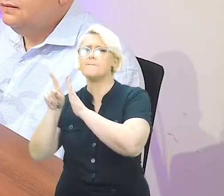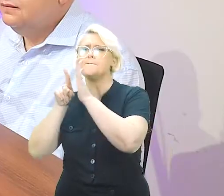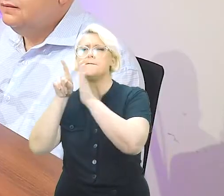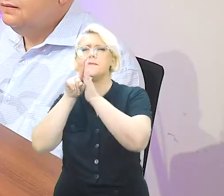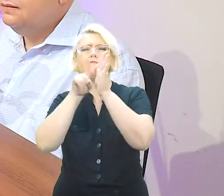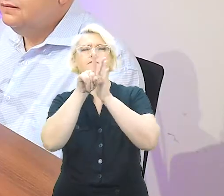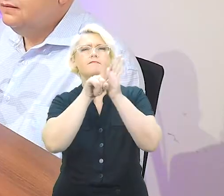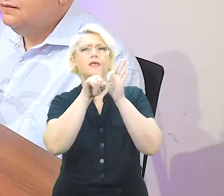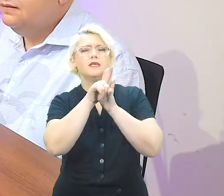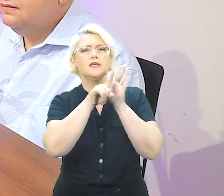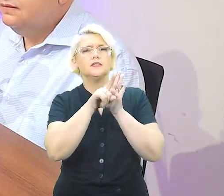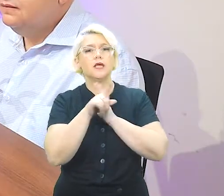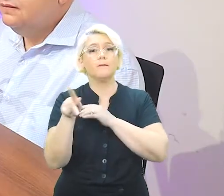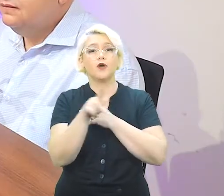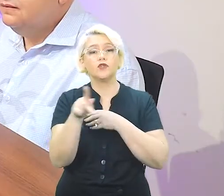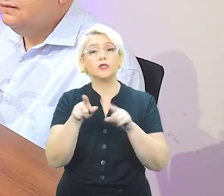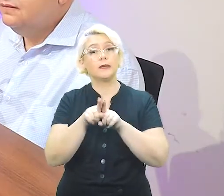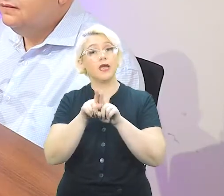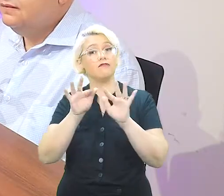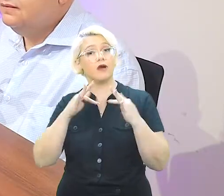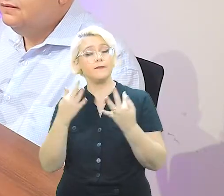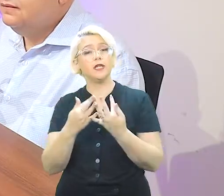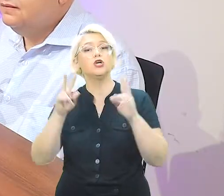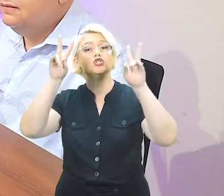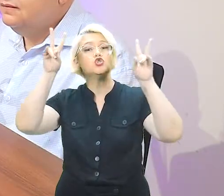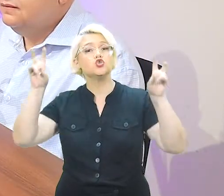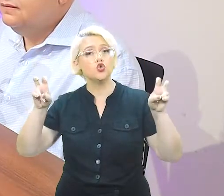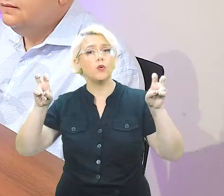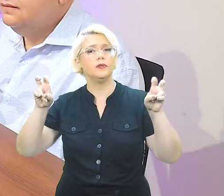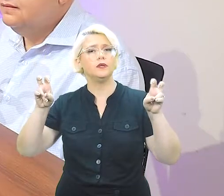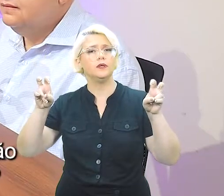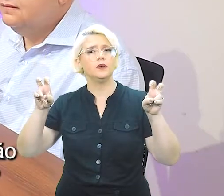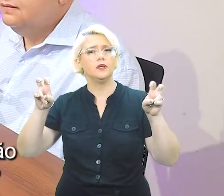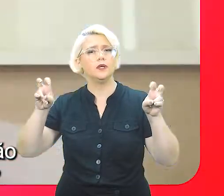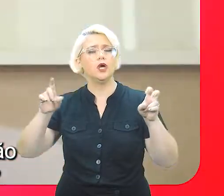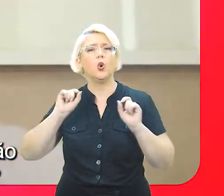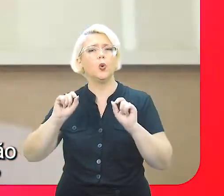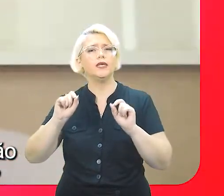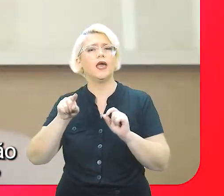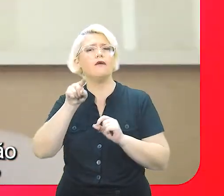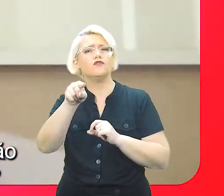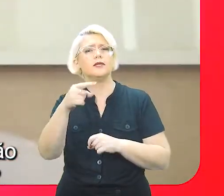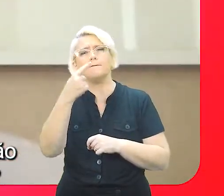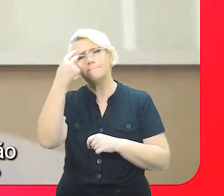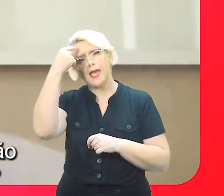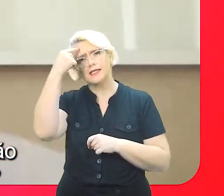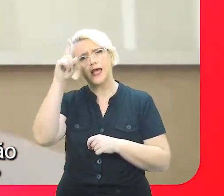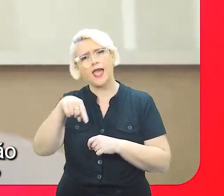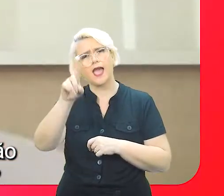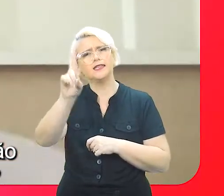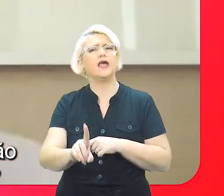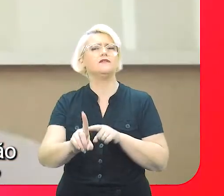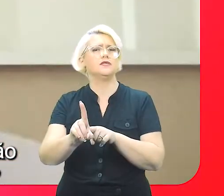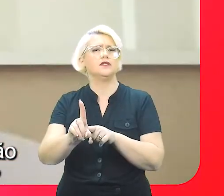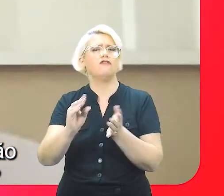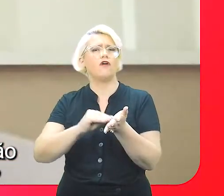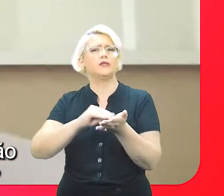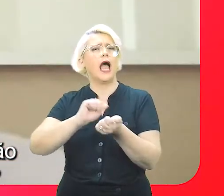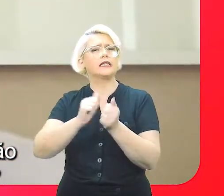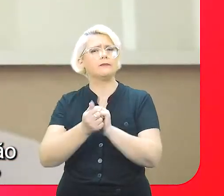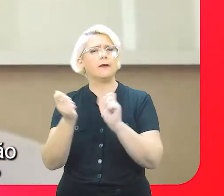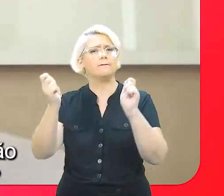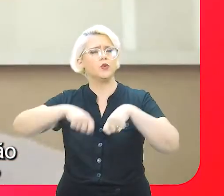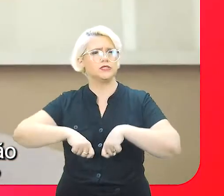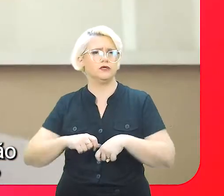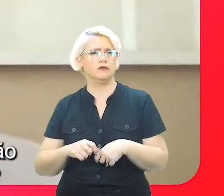questionando professores e pais sobre a noção de inadaptação. O que é para você essa noção de inadaptação